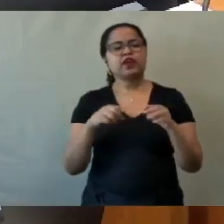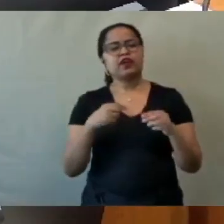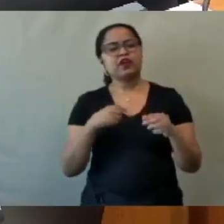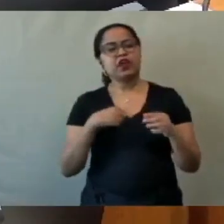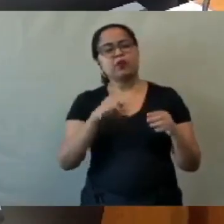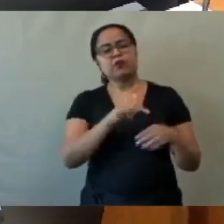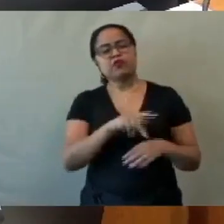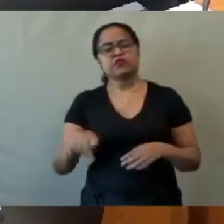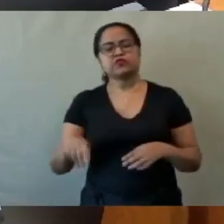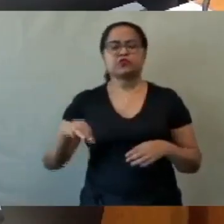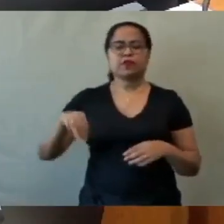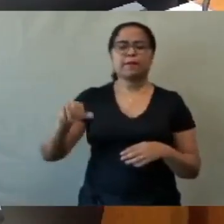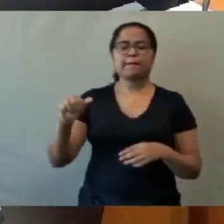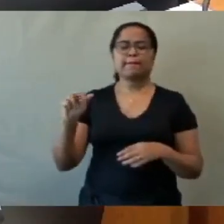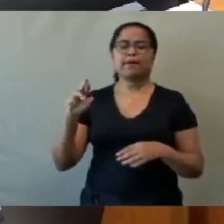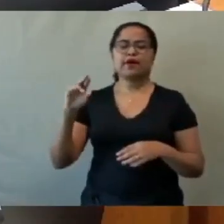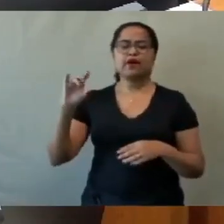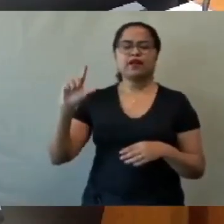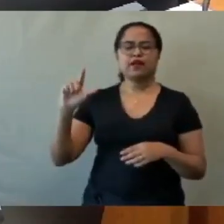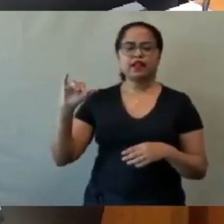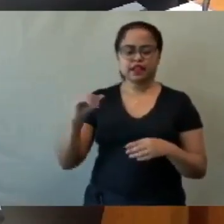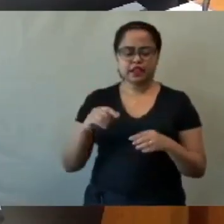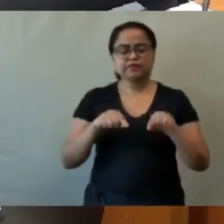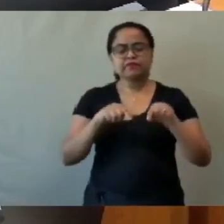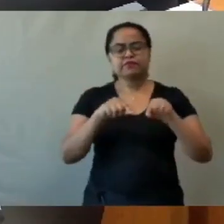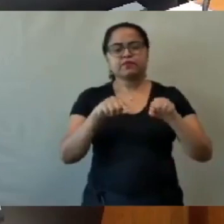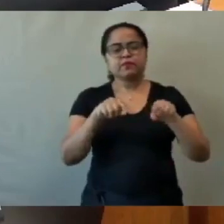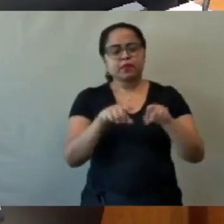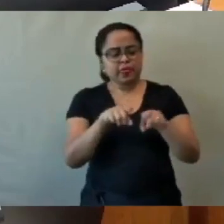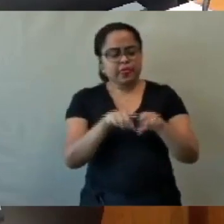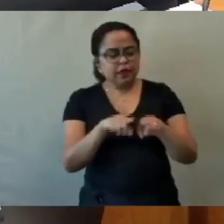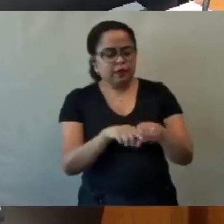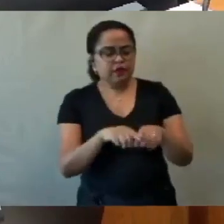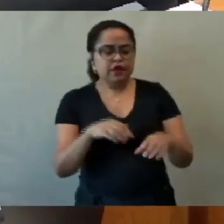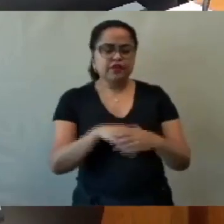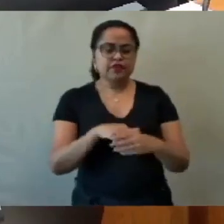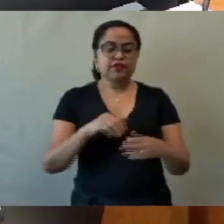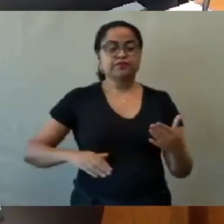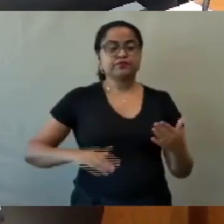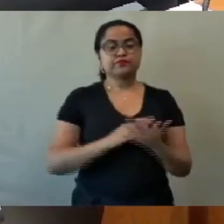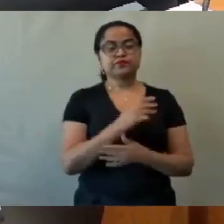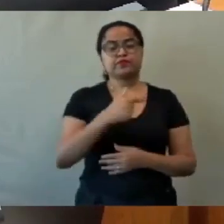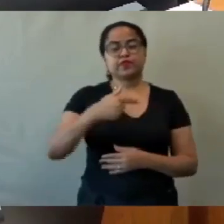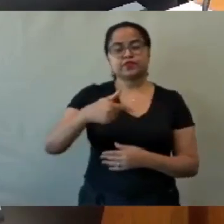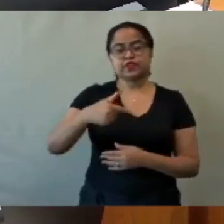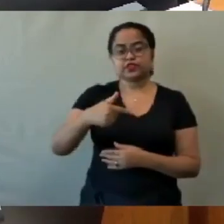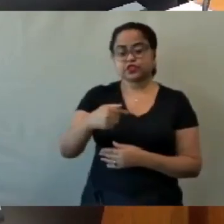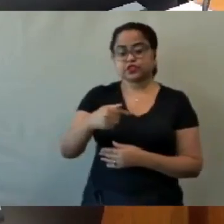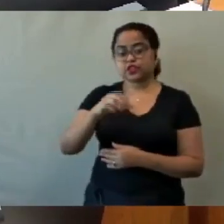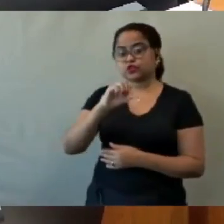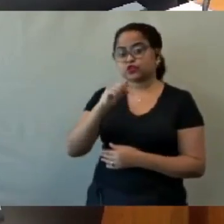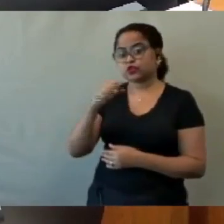professora Marli, também voto de acordo. Fica aprovado o requerimento de comissão